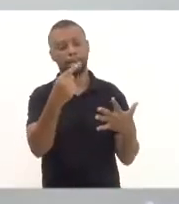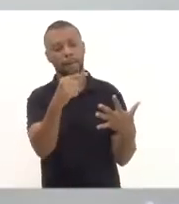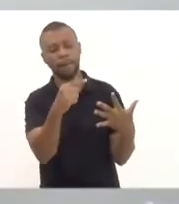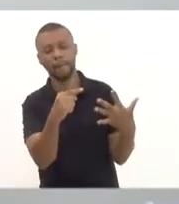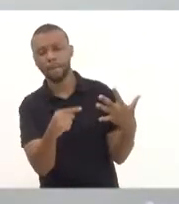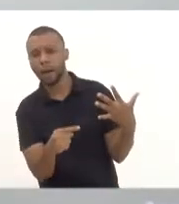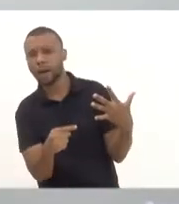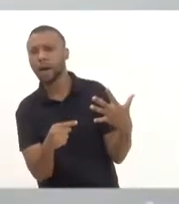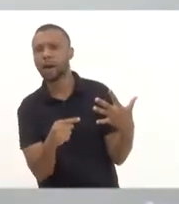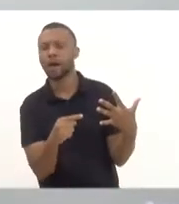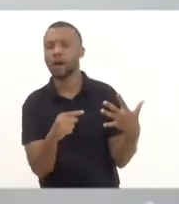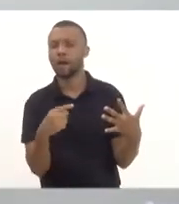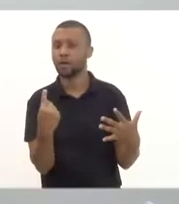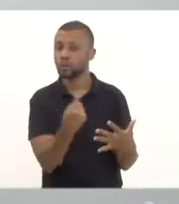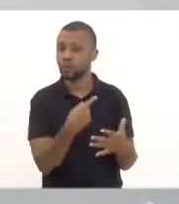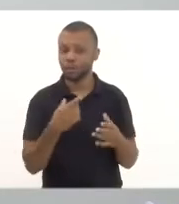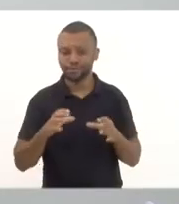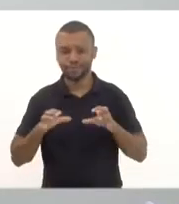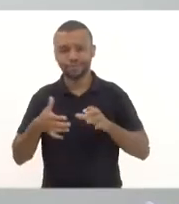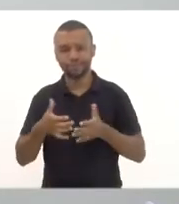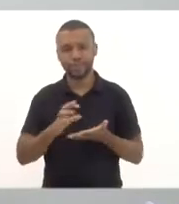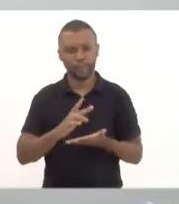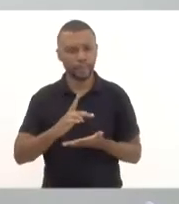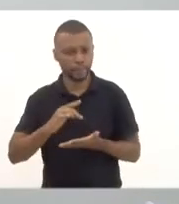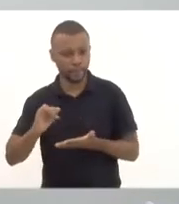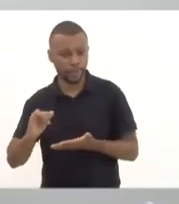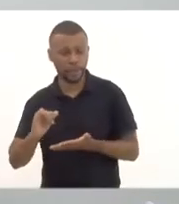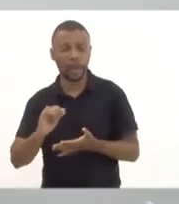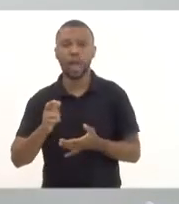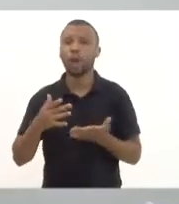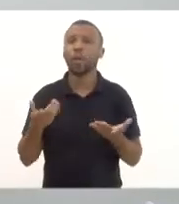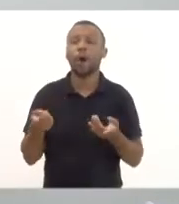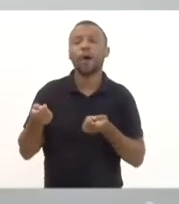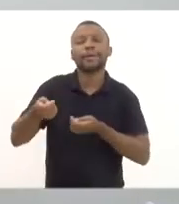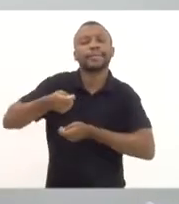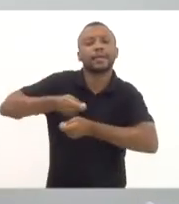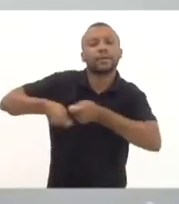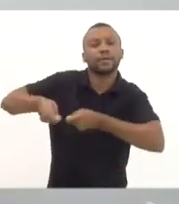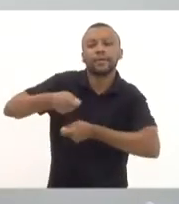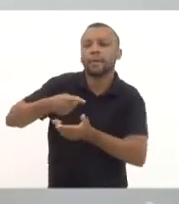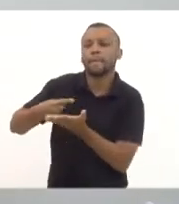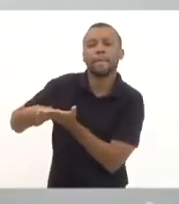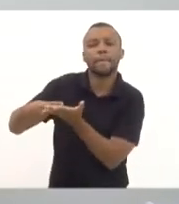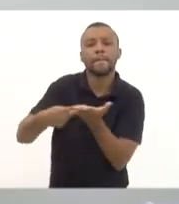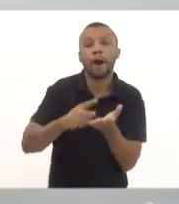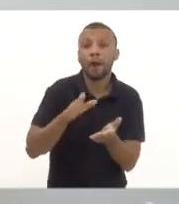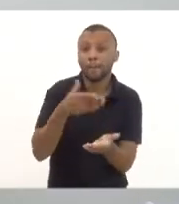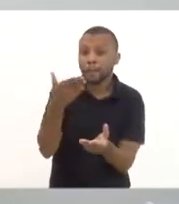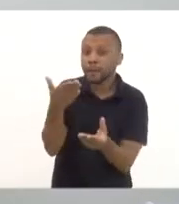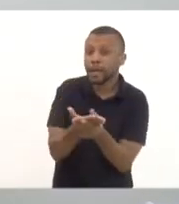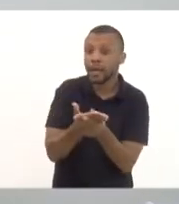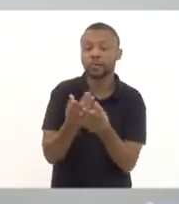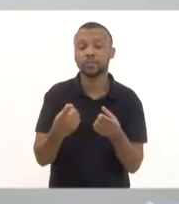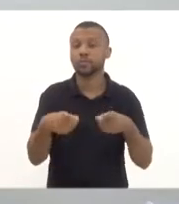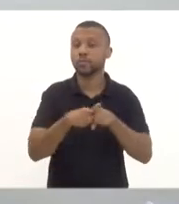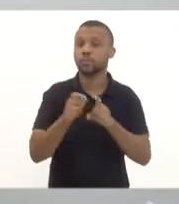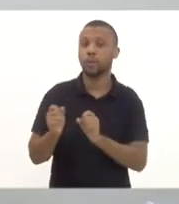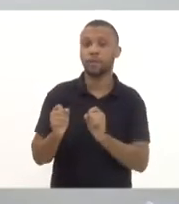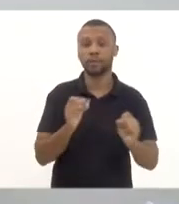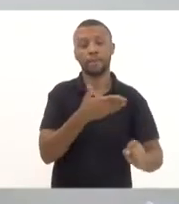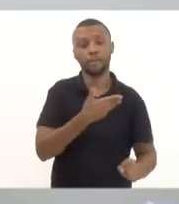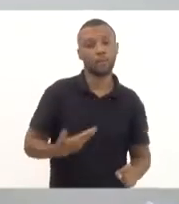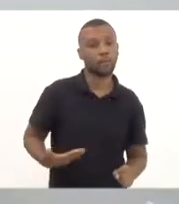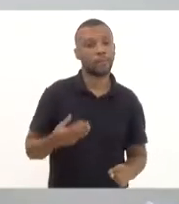CPI as negociações é ações realizadas junto ao poder público para